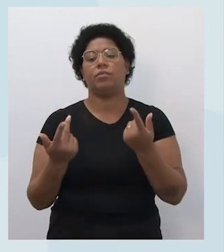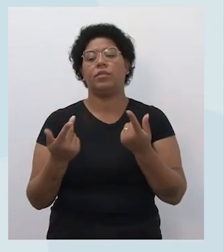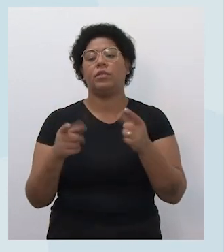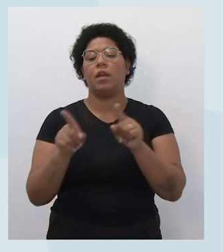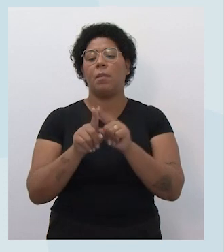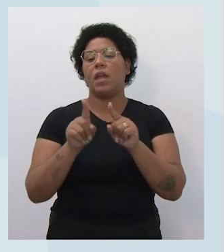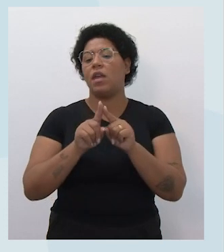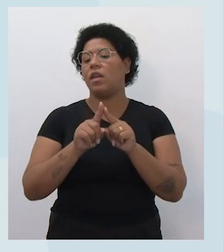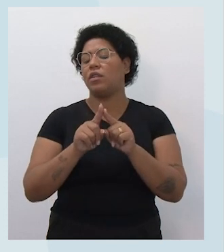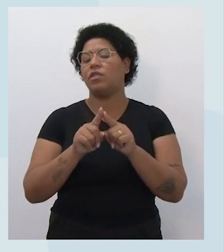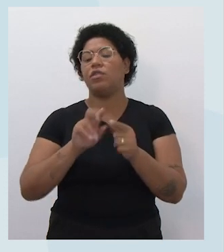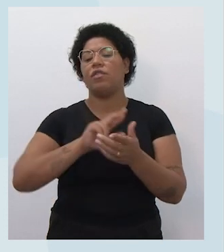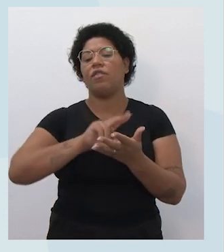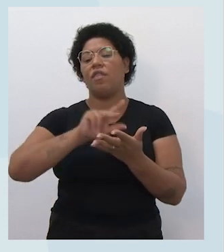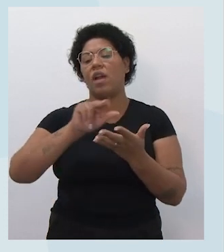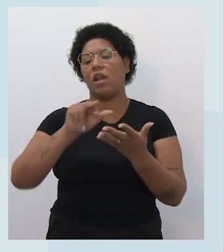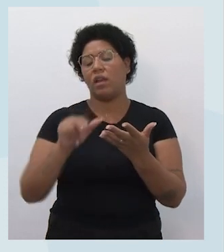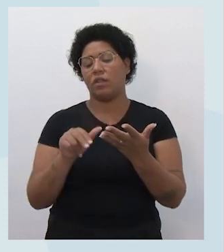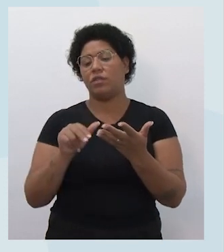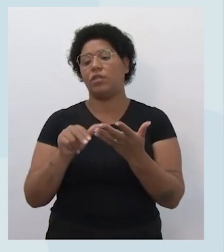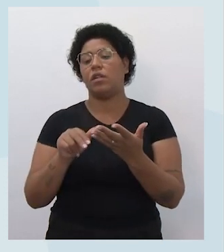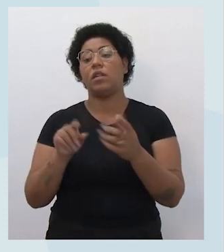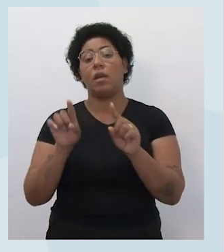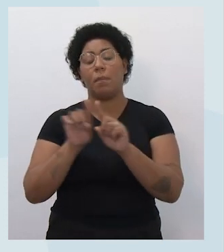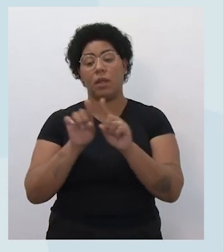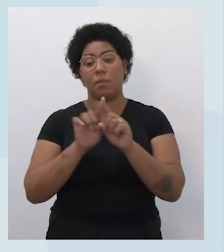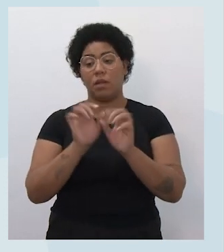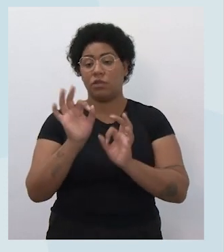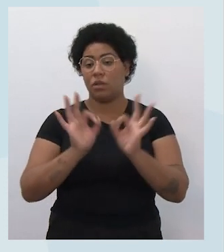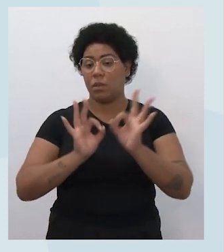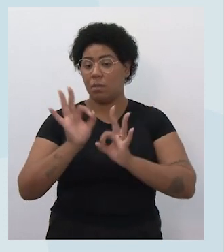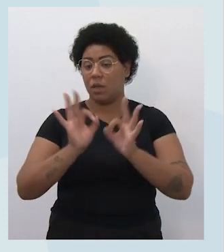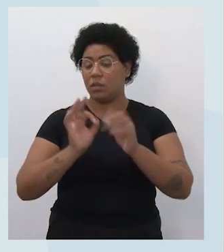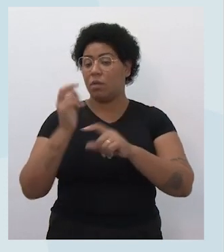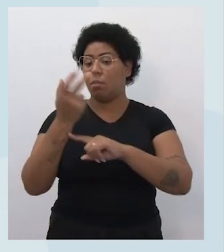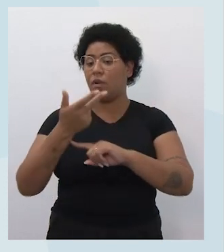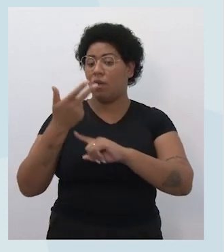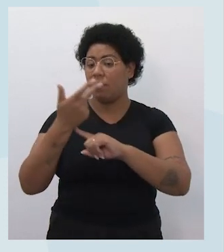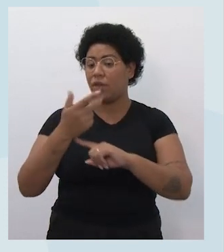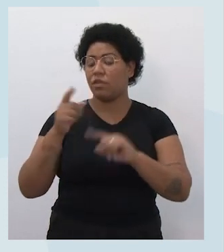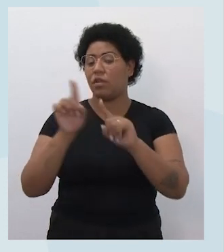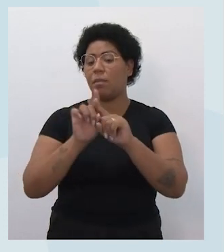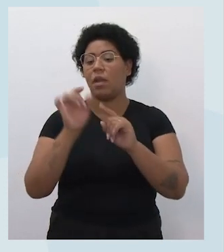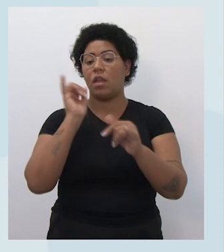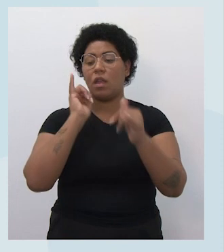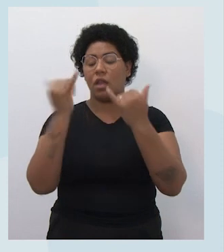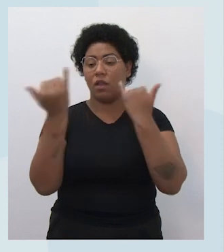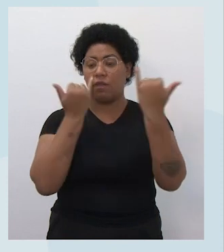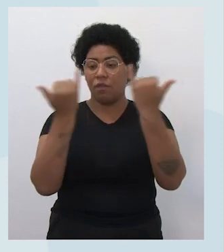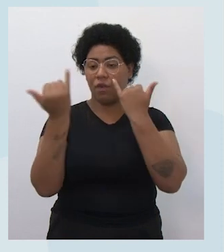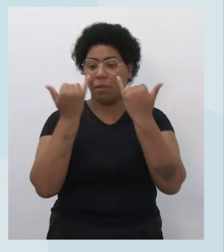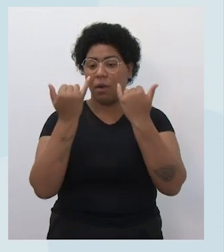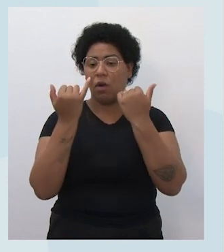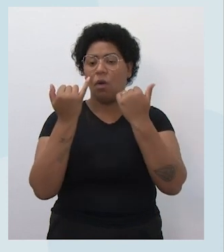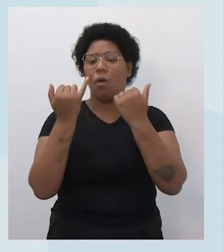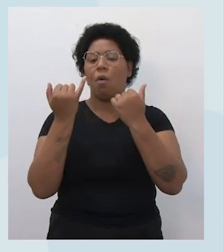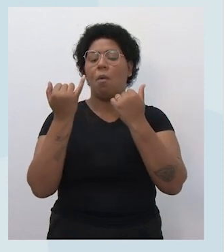entre outros, né? Por meio da produção de vídeos informativos, cartazes e ou